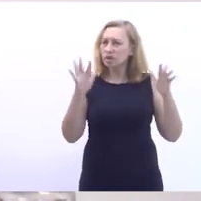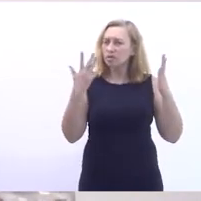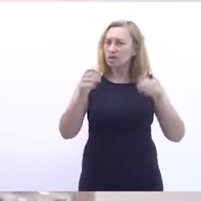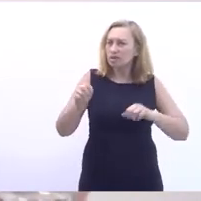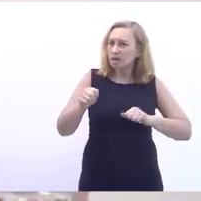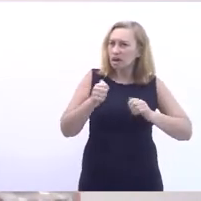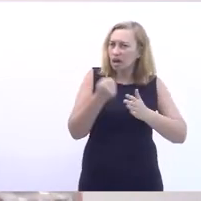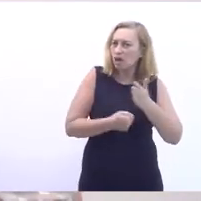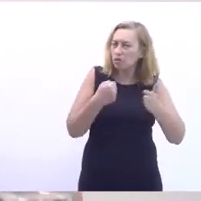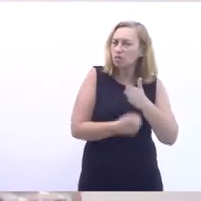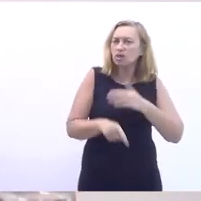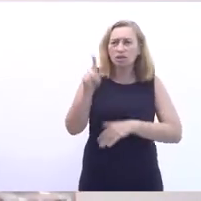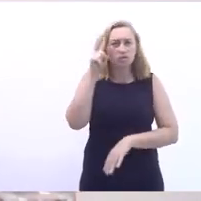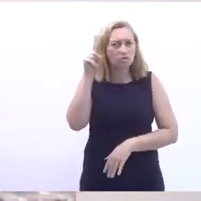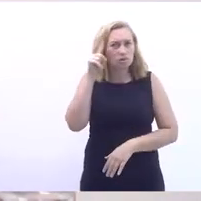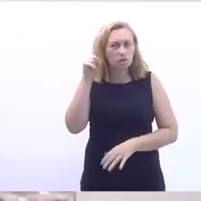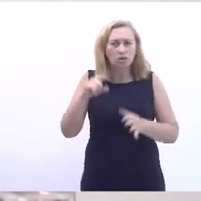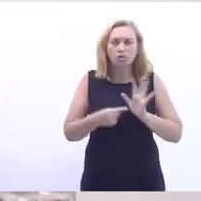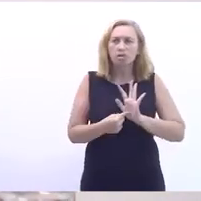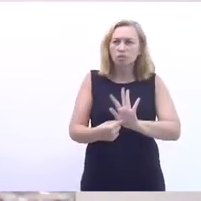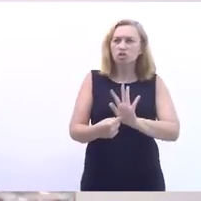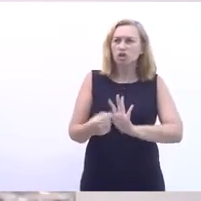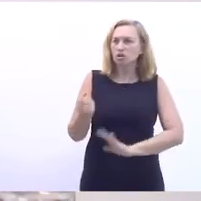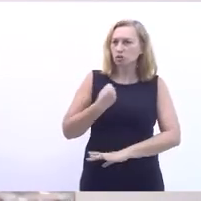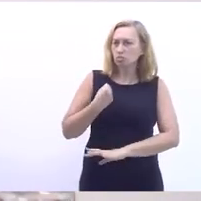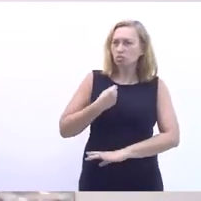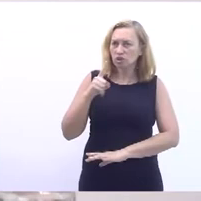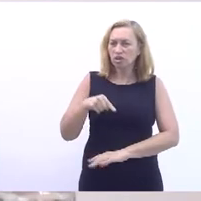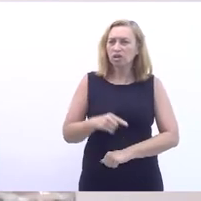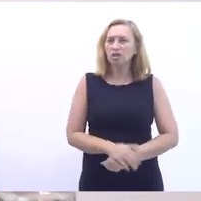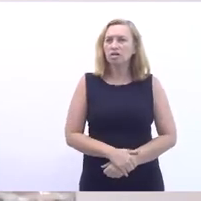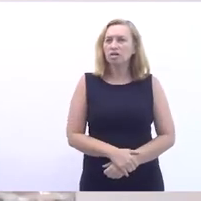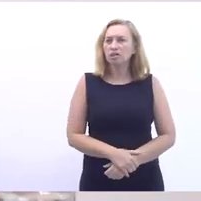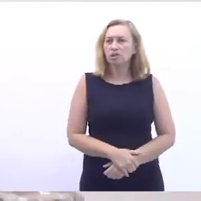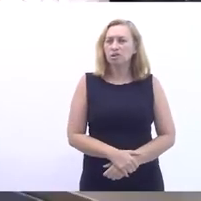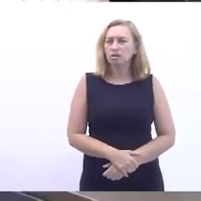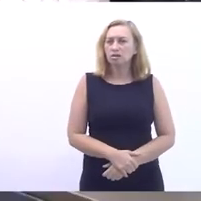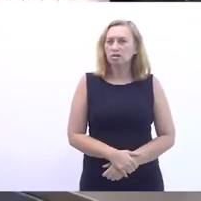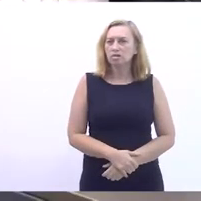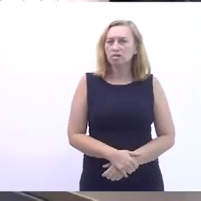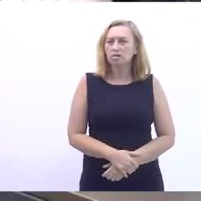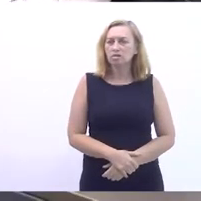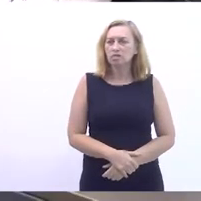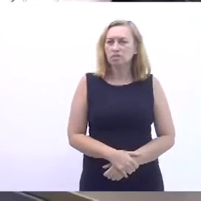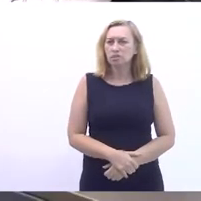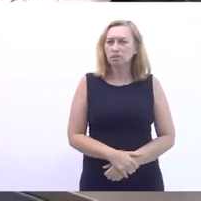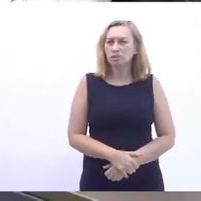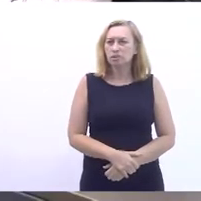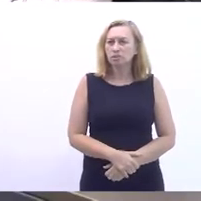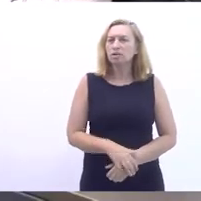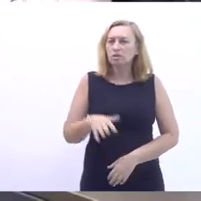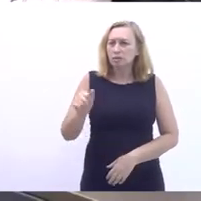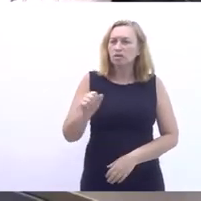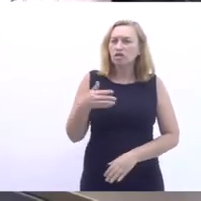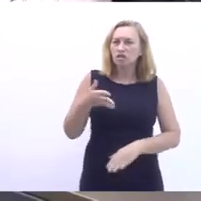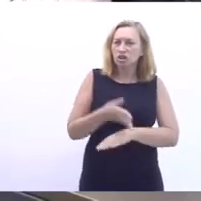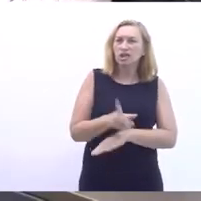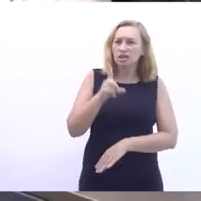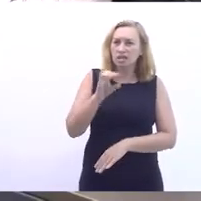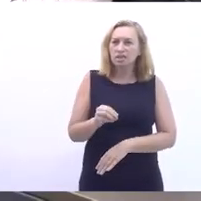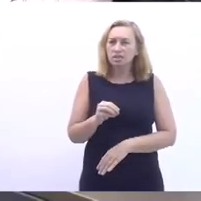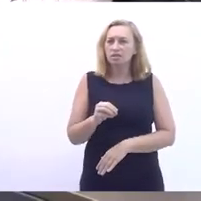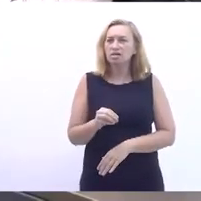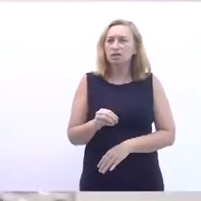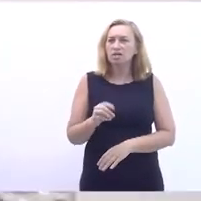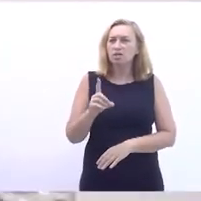nossa luta que é todo dia e é para mostrar número né Beleza assim e aí essa galera que pode chegar cedo vai ter oficina